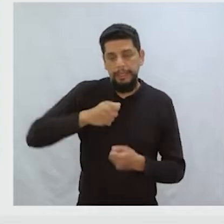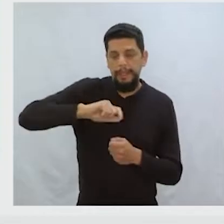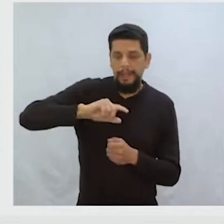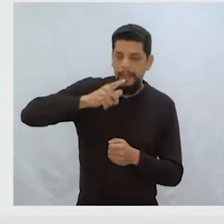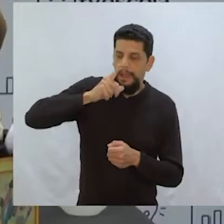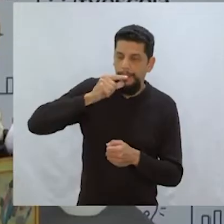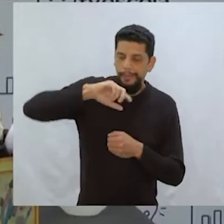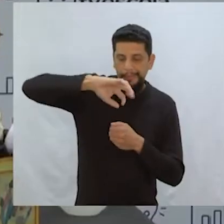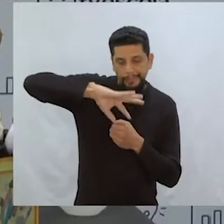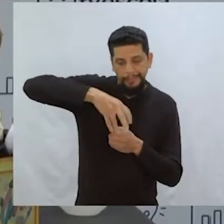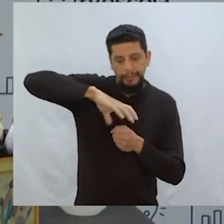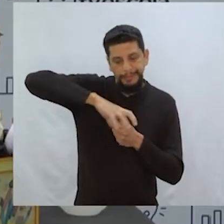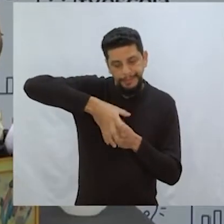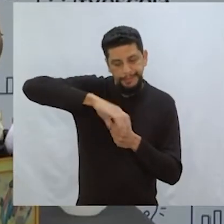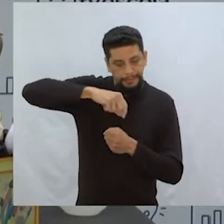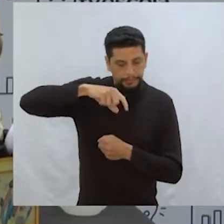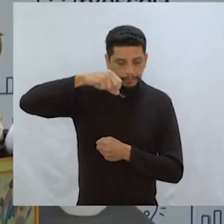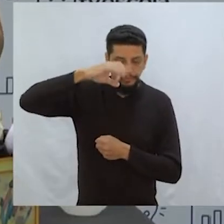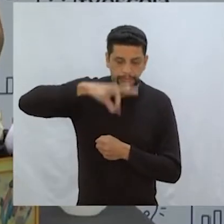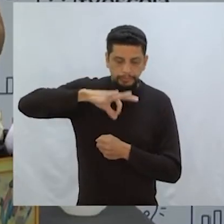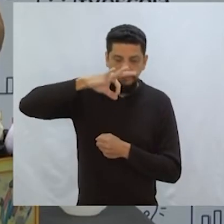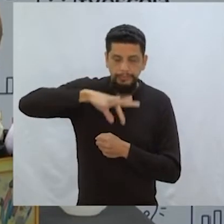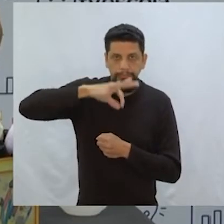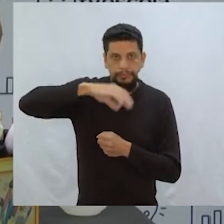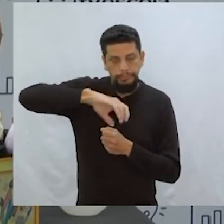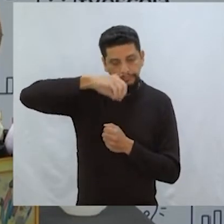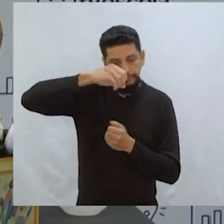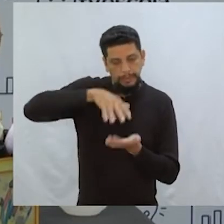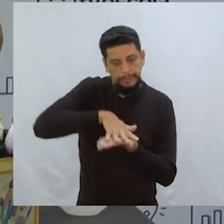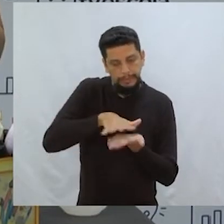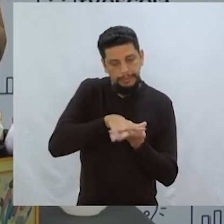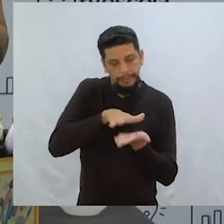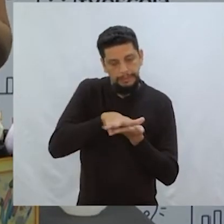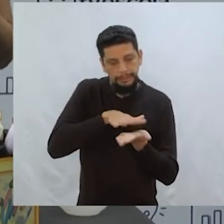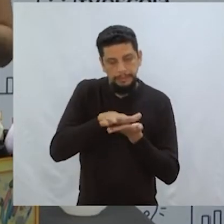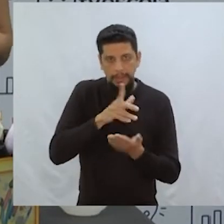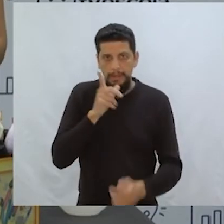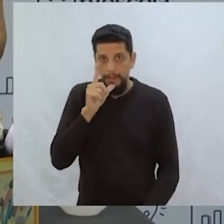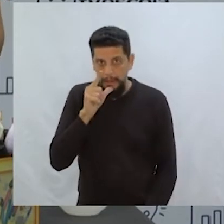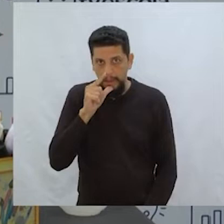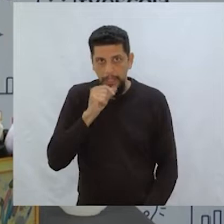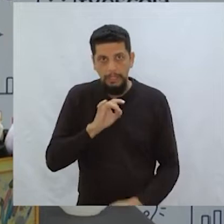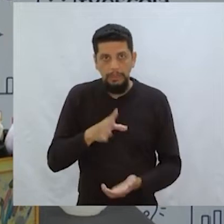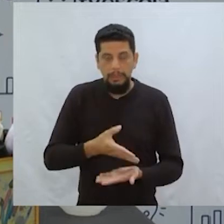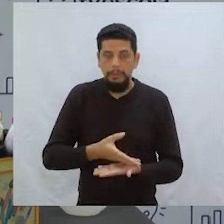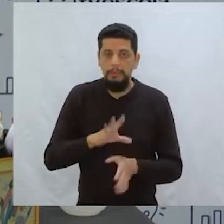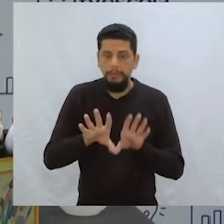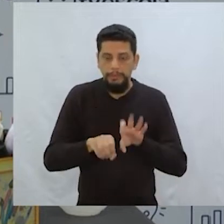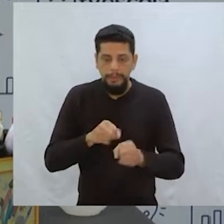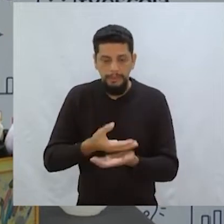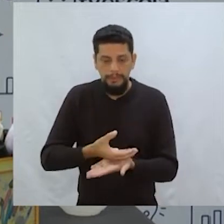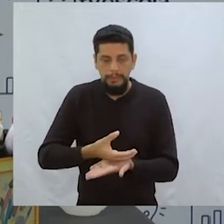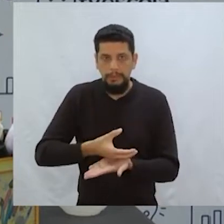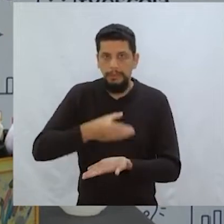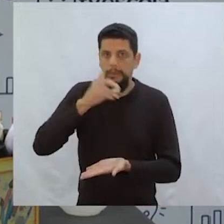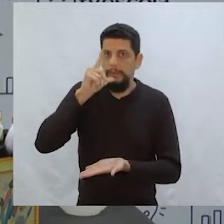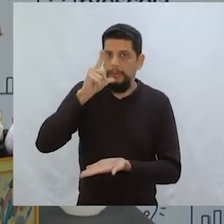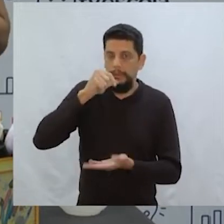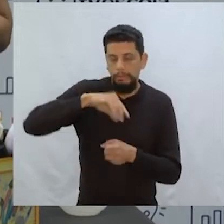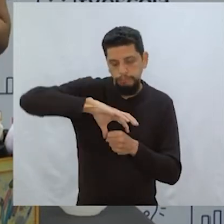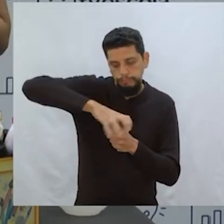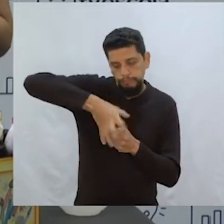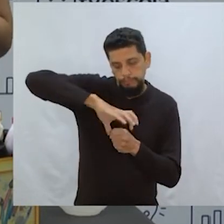de deixar a torneira ligada lá enquanto está escovando os dentes, né? Ou abrir com a mãozinha